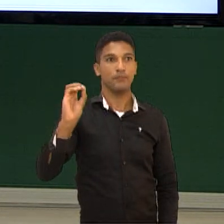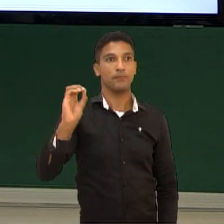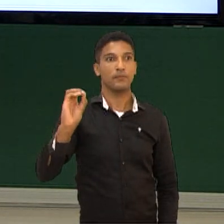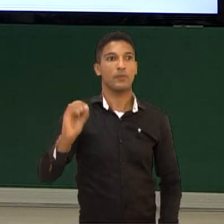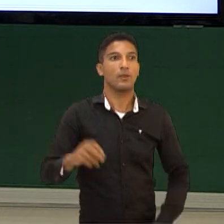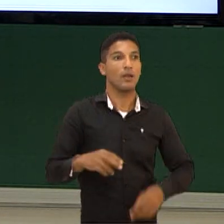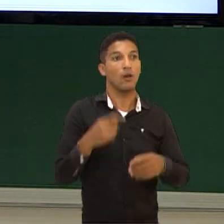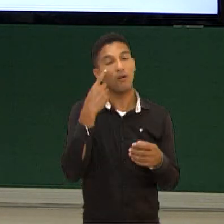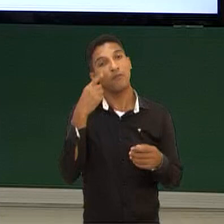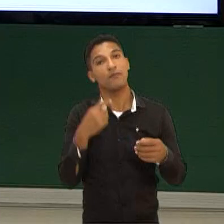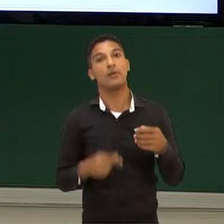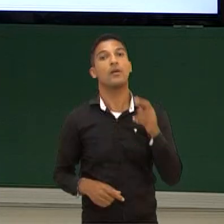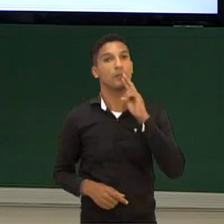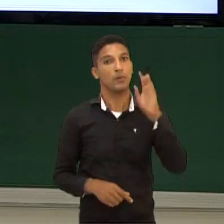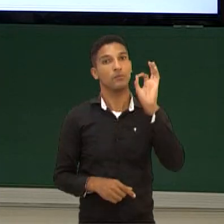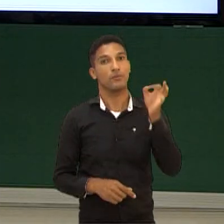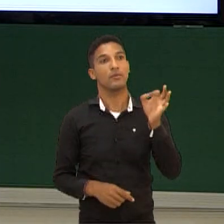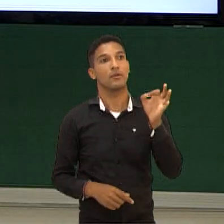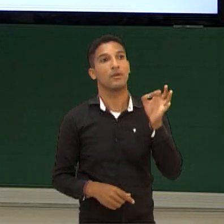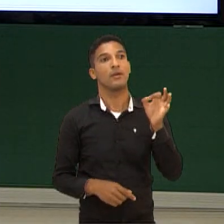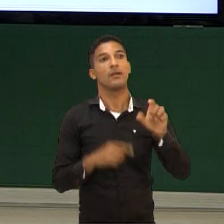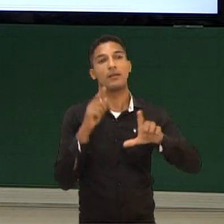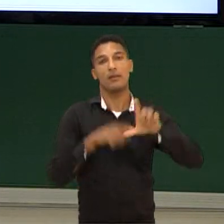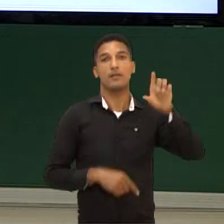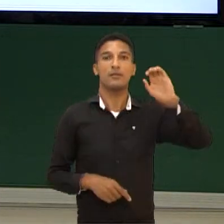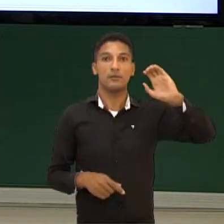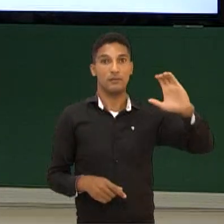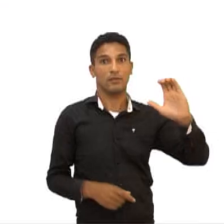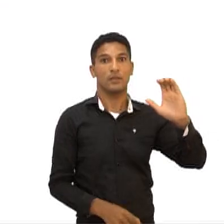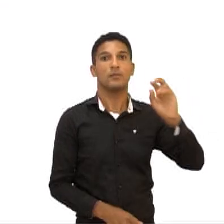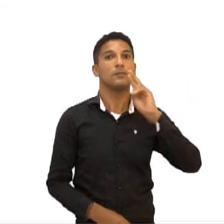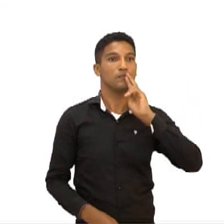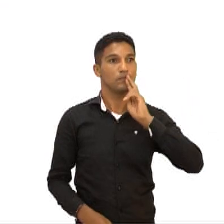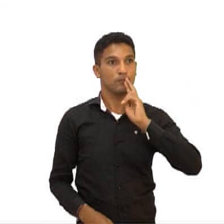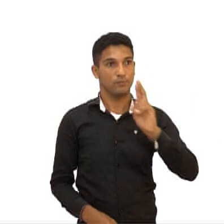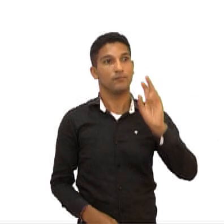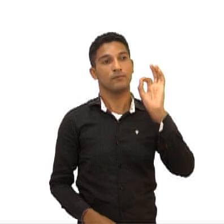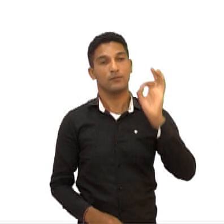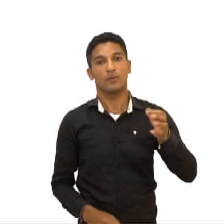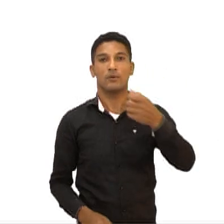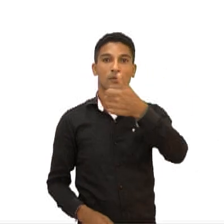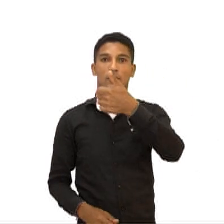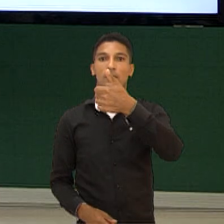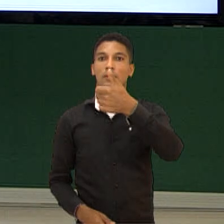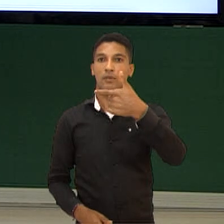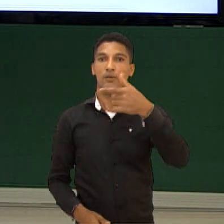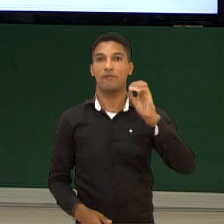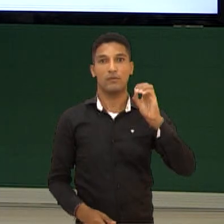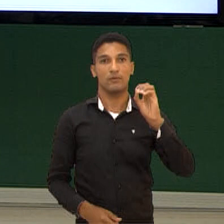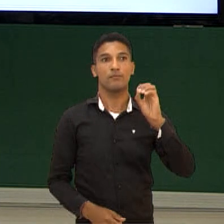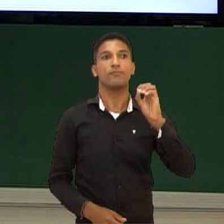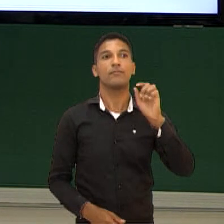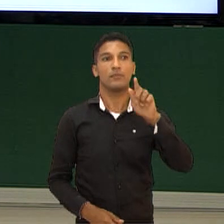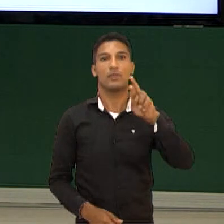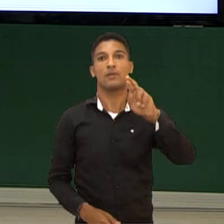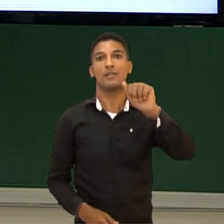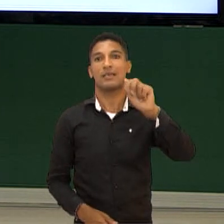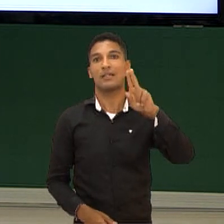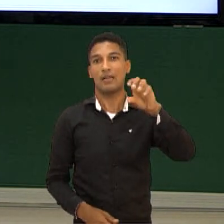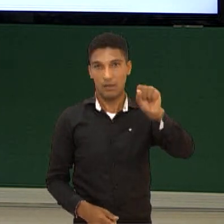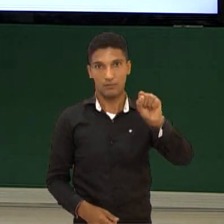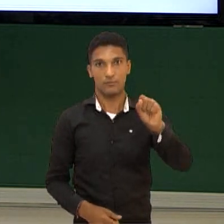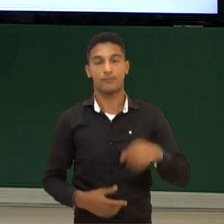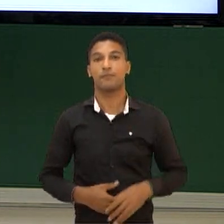que é a nossa opção correta? Opção correta, letra C, 120 graus. E a